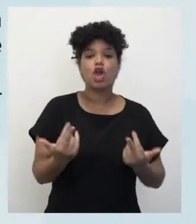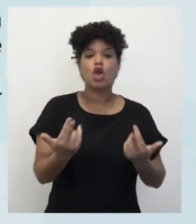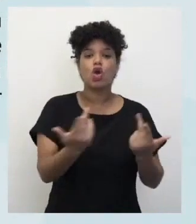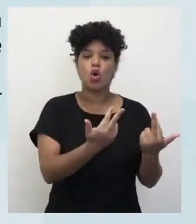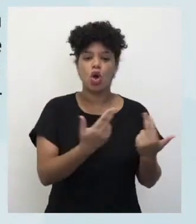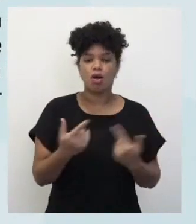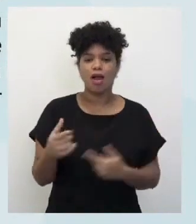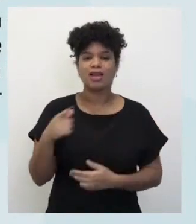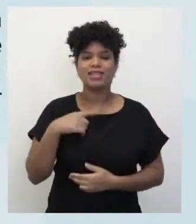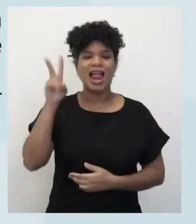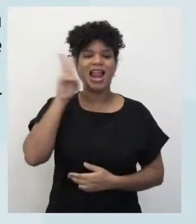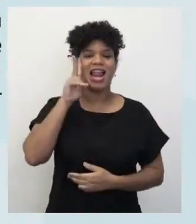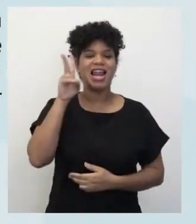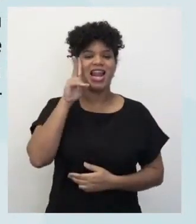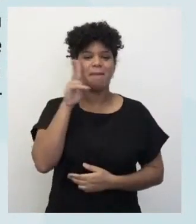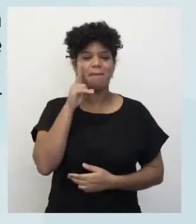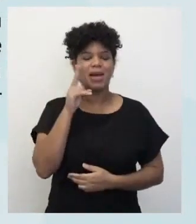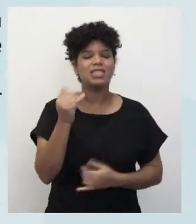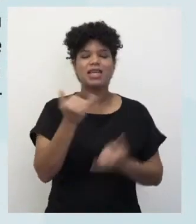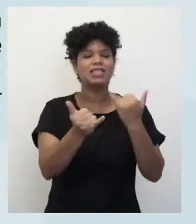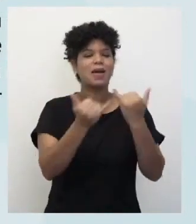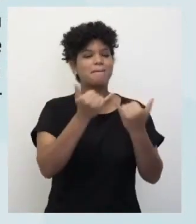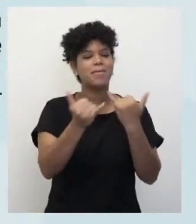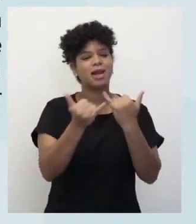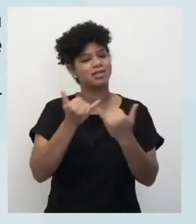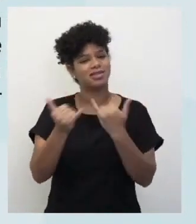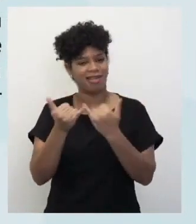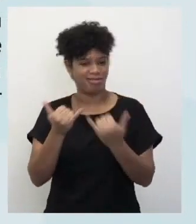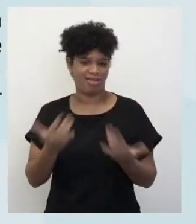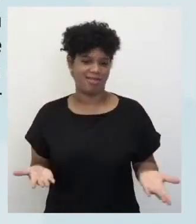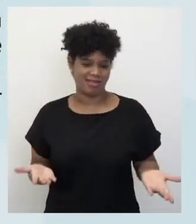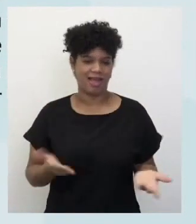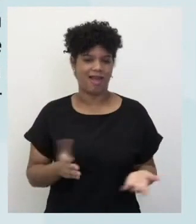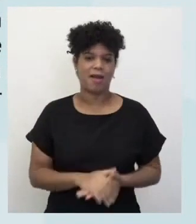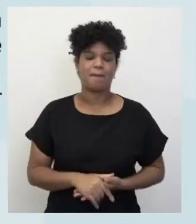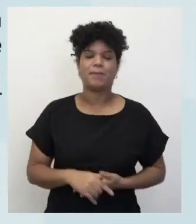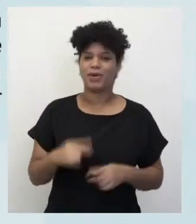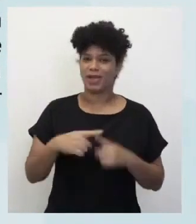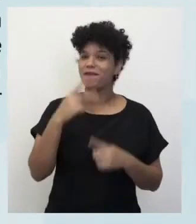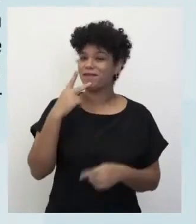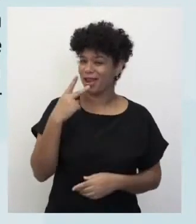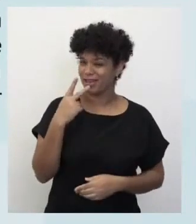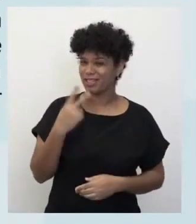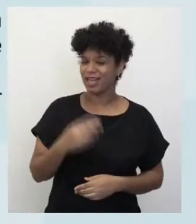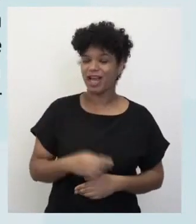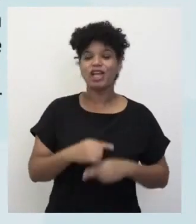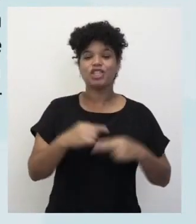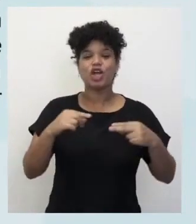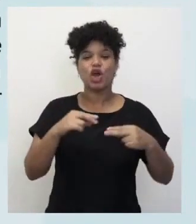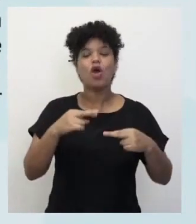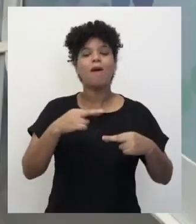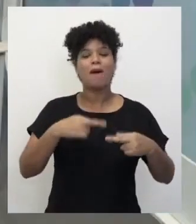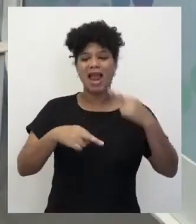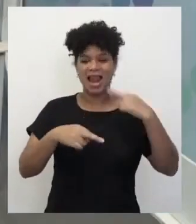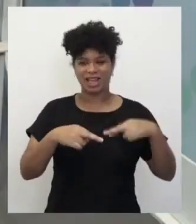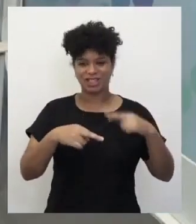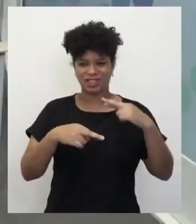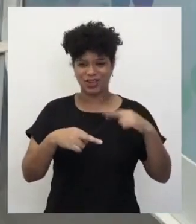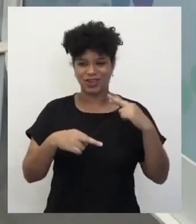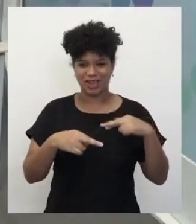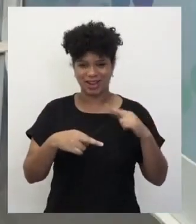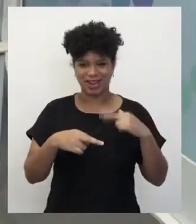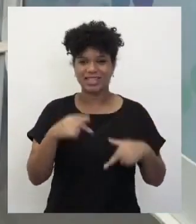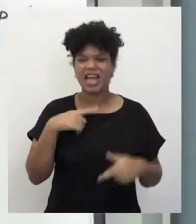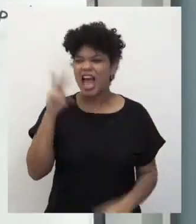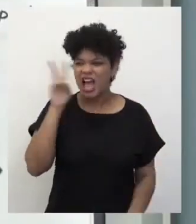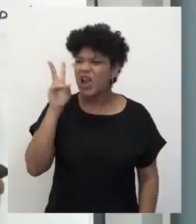gente geralmente tem lembranças assim, muito parecidas. Tanto quando eu falei aqui a questão do pular elástico, o professor João já logo, eu lembro disso, as meninas